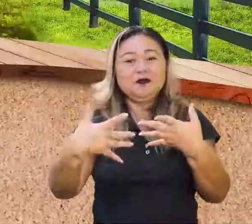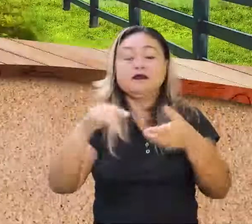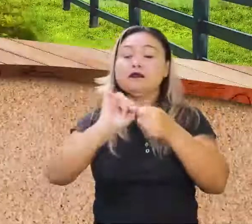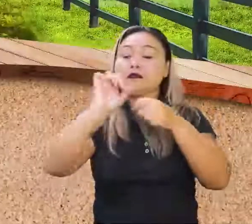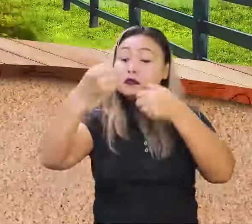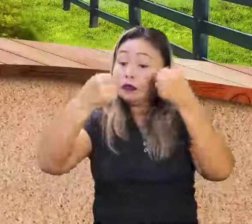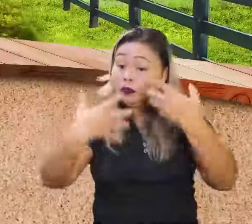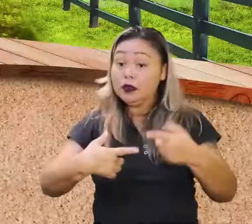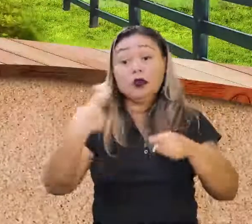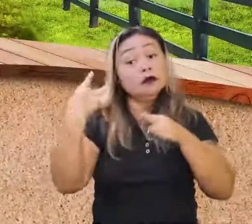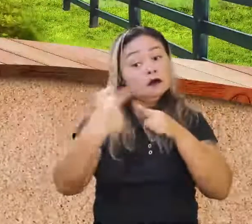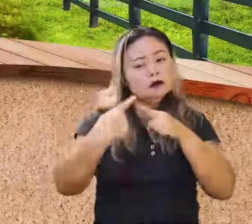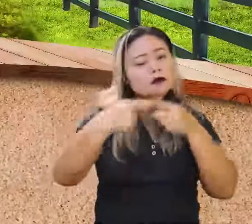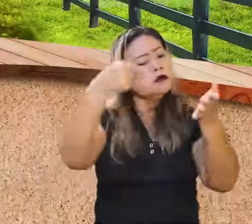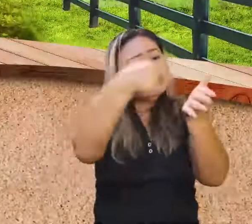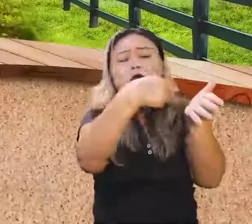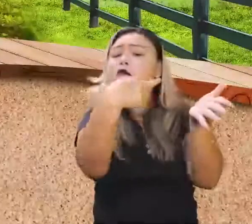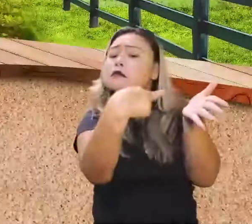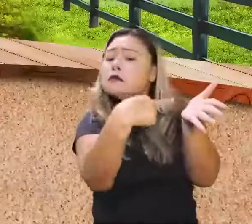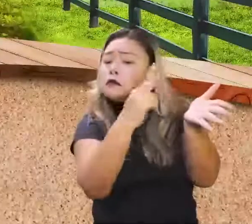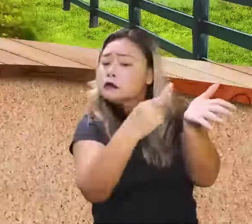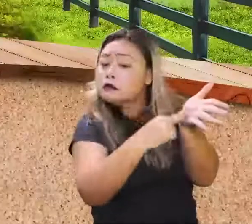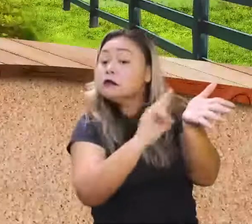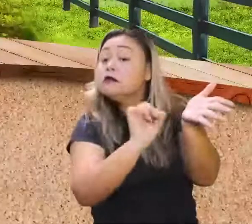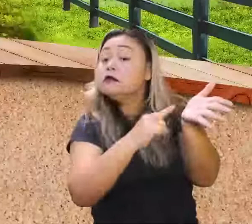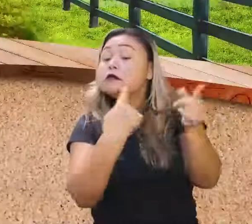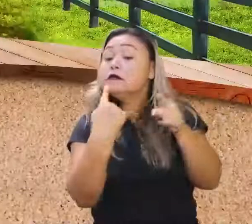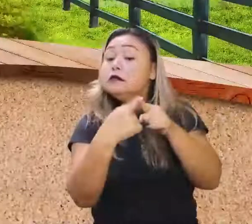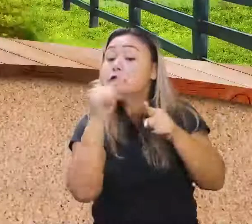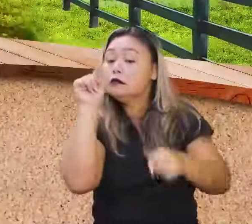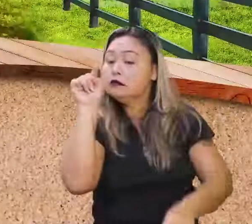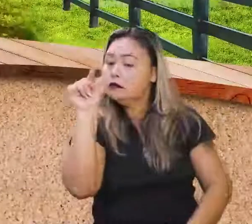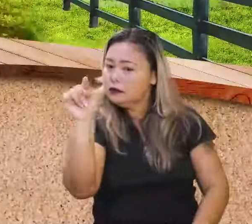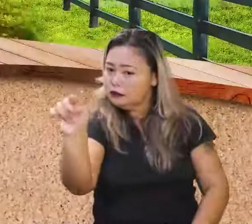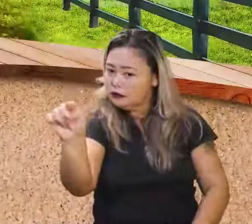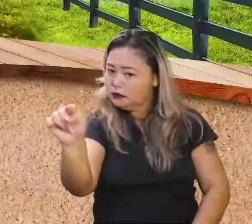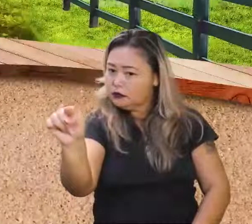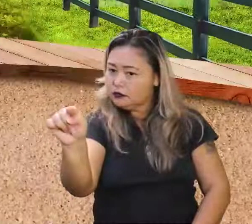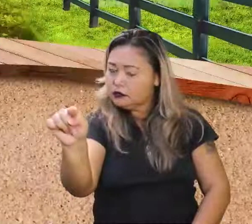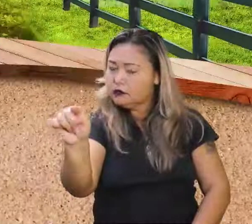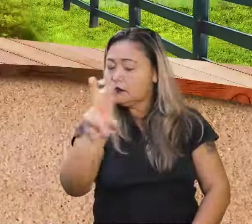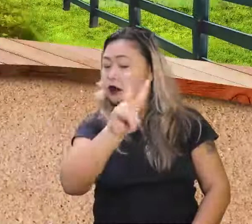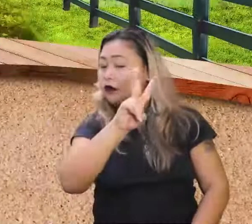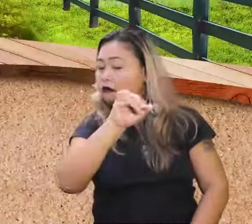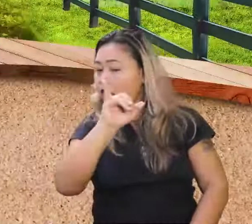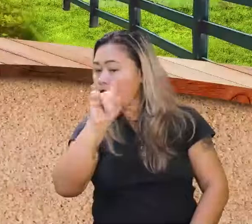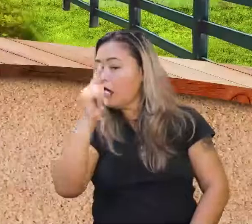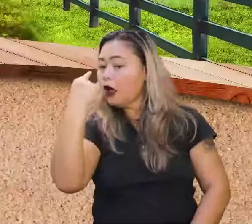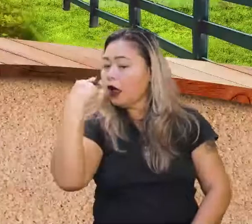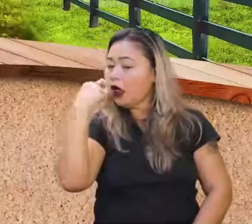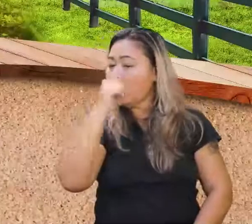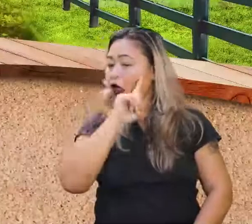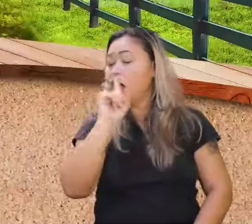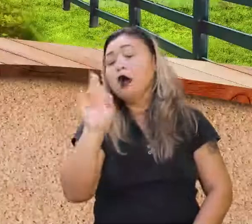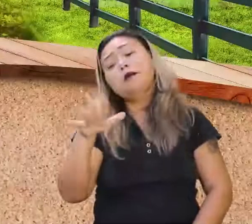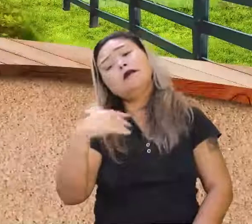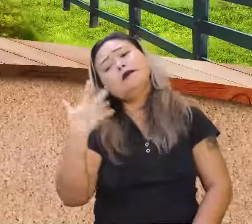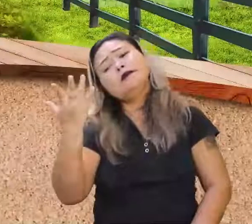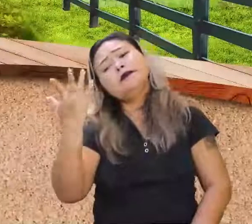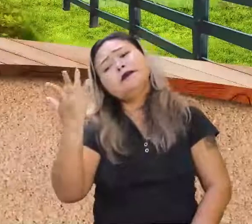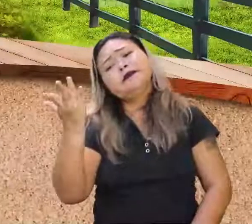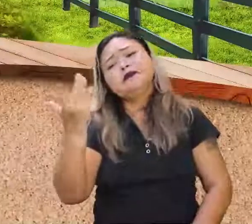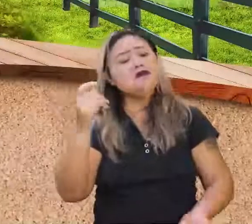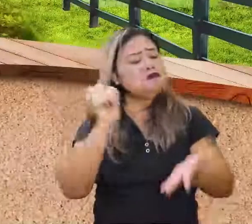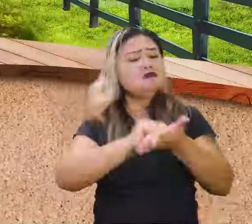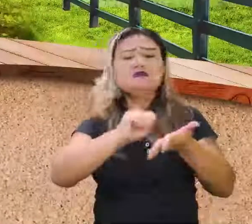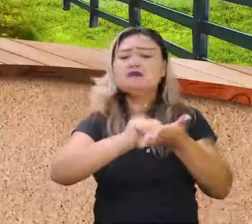estou explicando por que aquela resposta, você vai lá, dá uma olhada e fala assim, poxa,